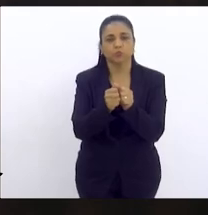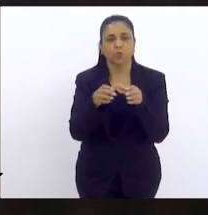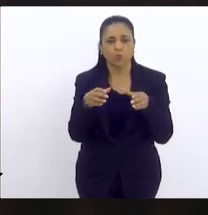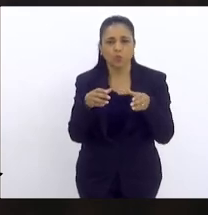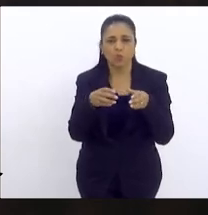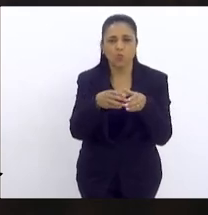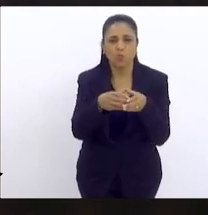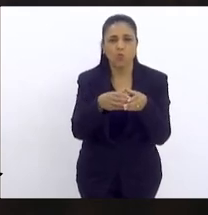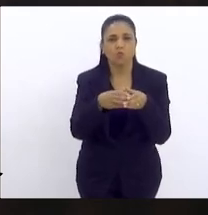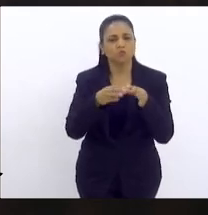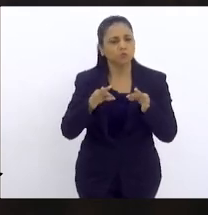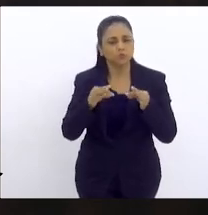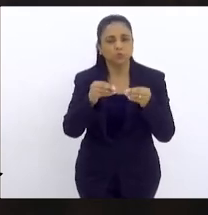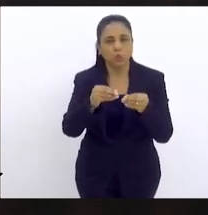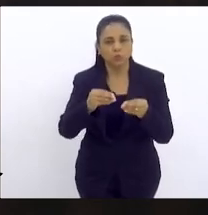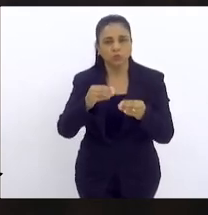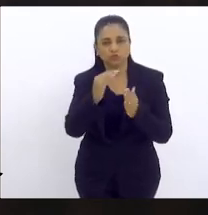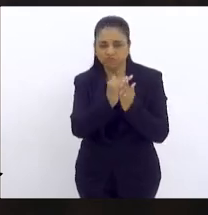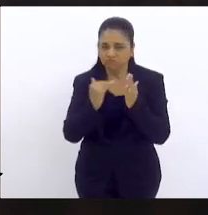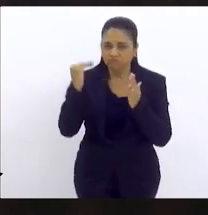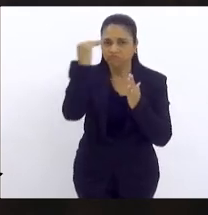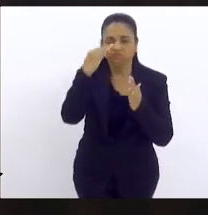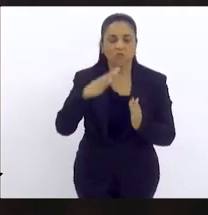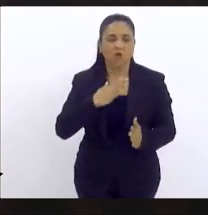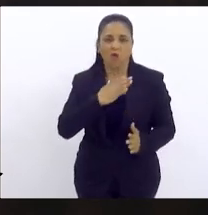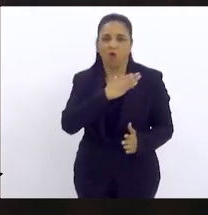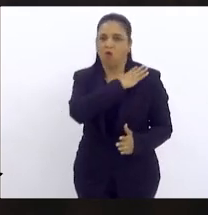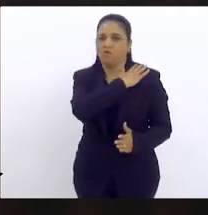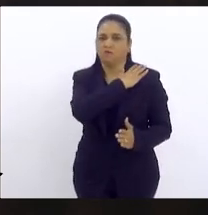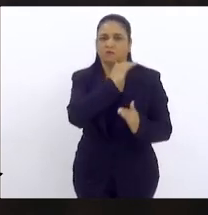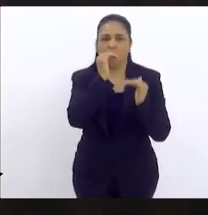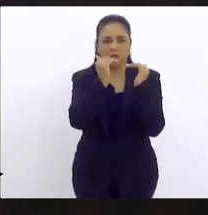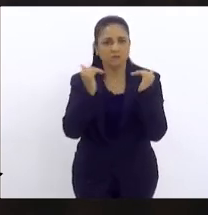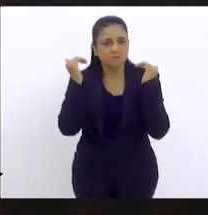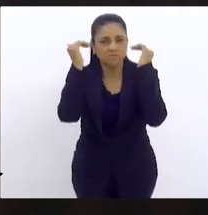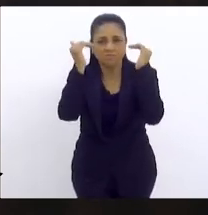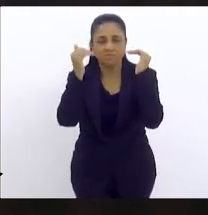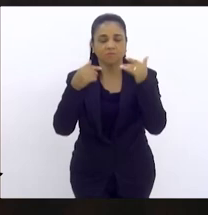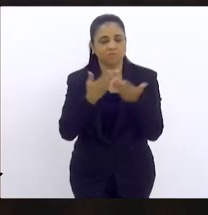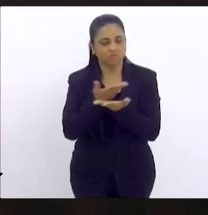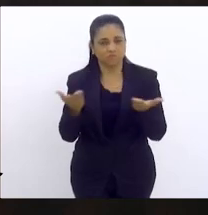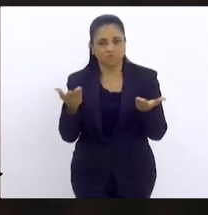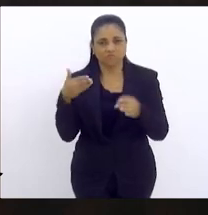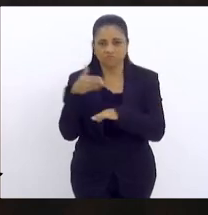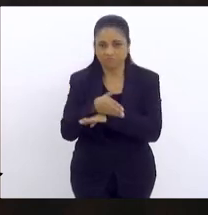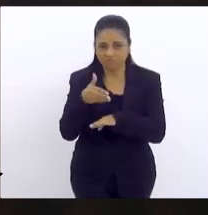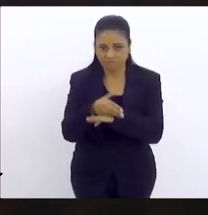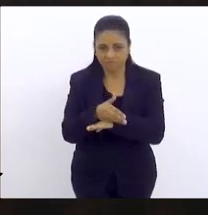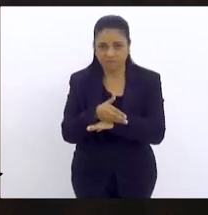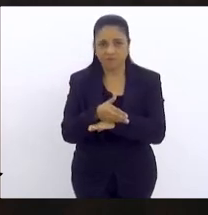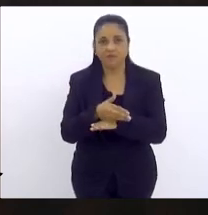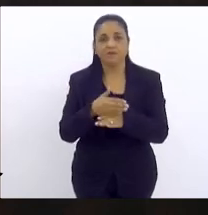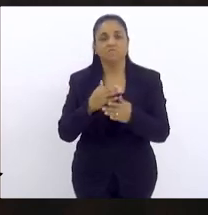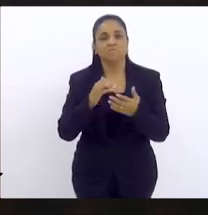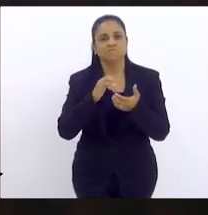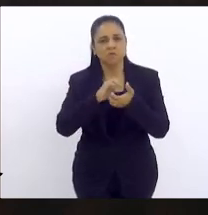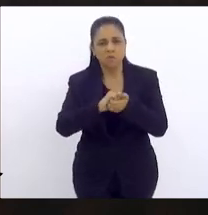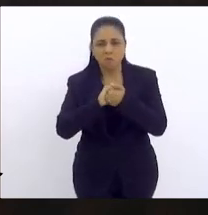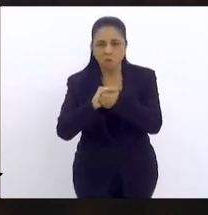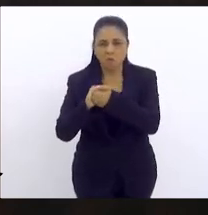oficiais aqui da Polícia Militar os policiais aqui presente cumprimentar aqui Doutor André da 59 cumprimento